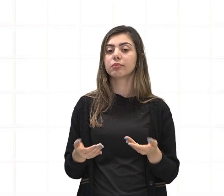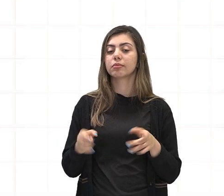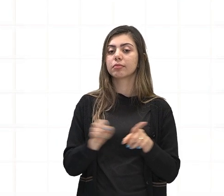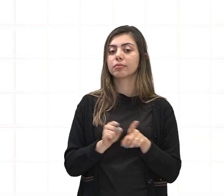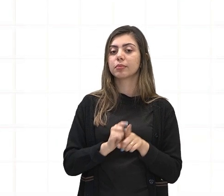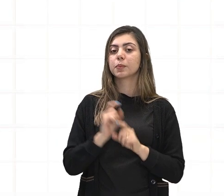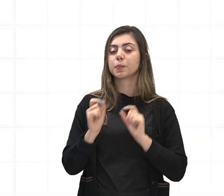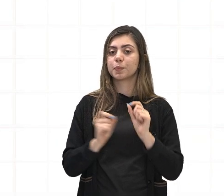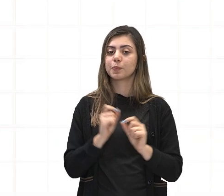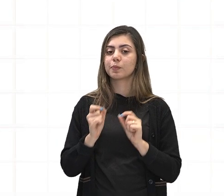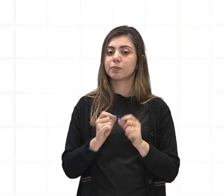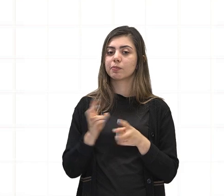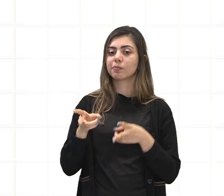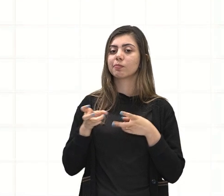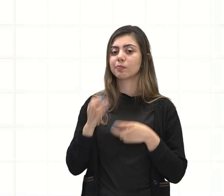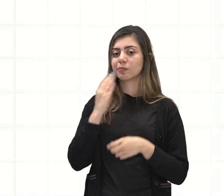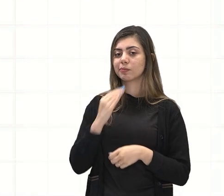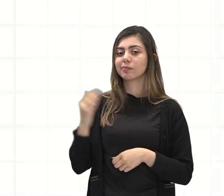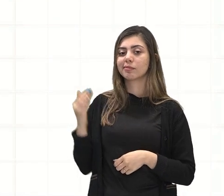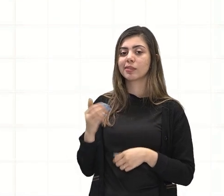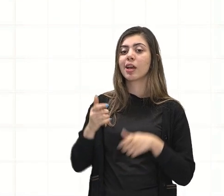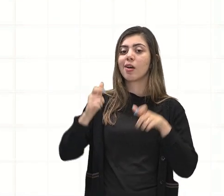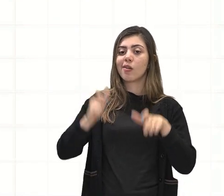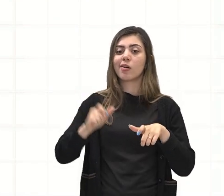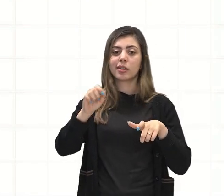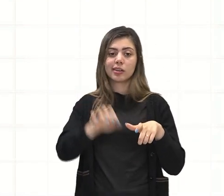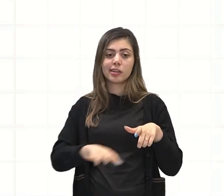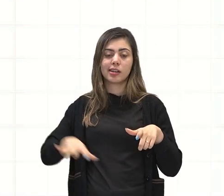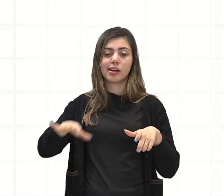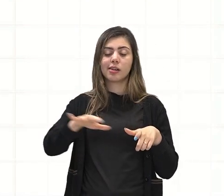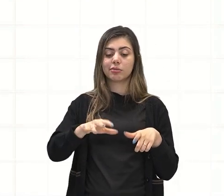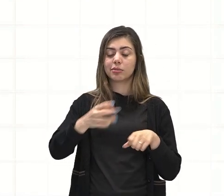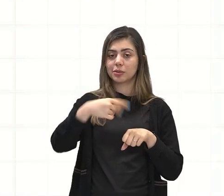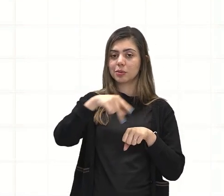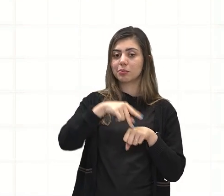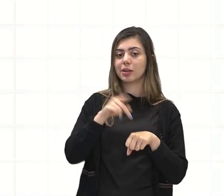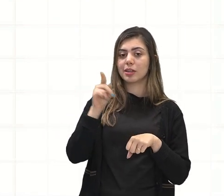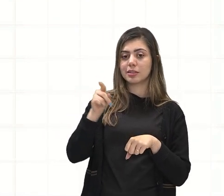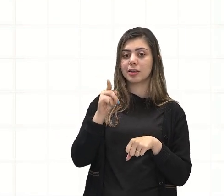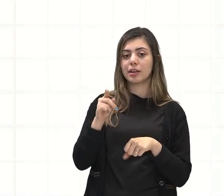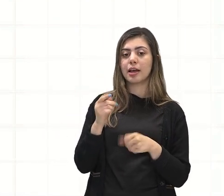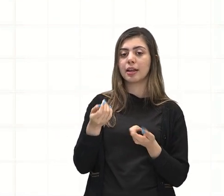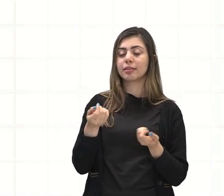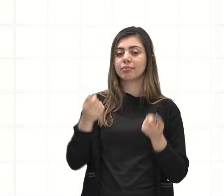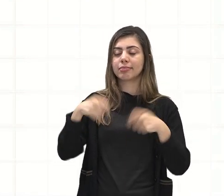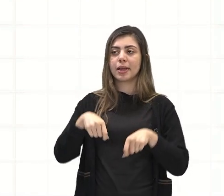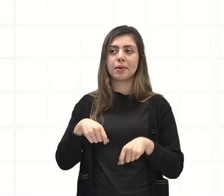disso, a localização geográfica privilegiada do país com